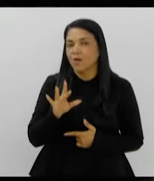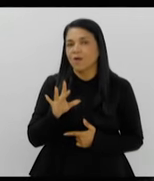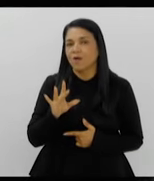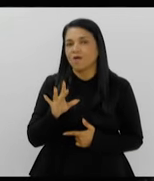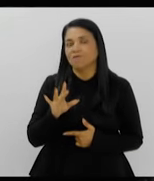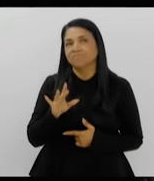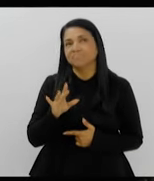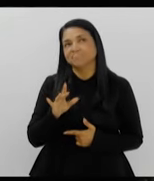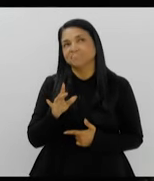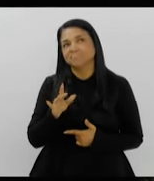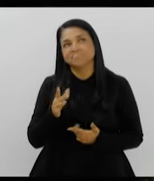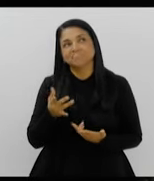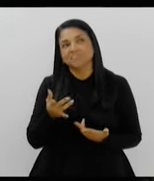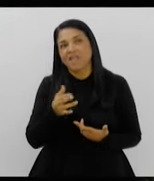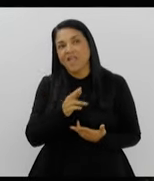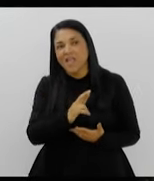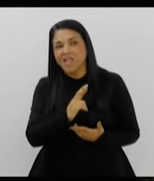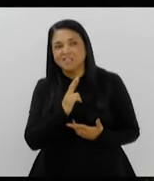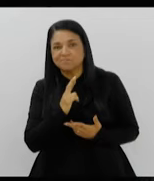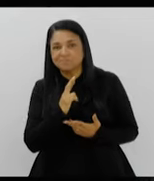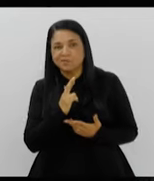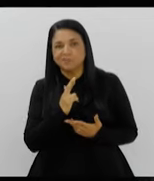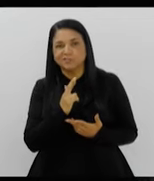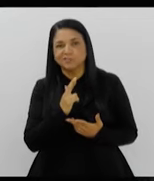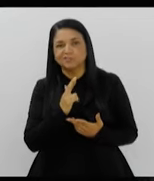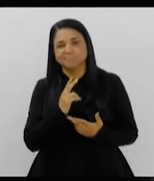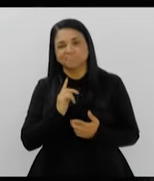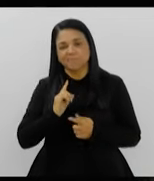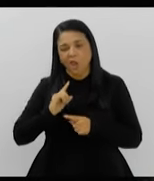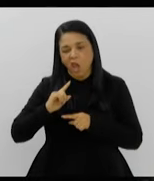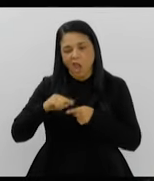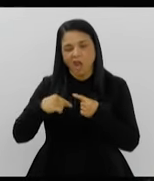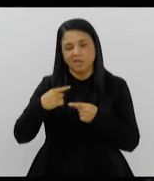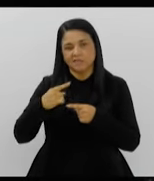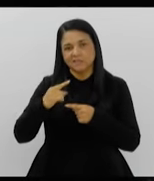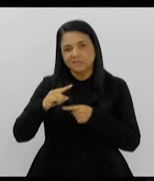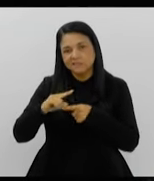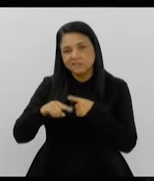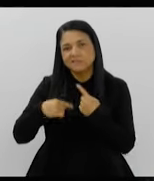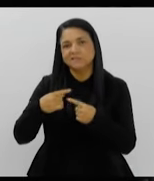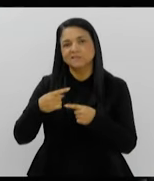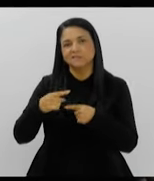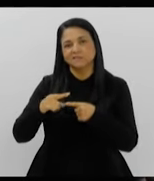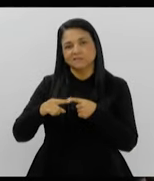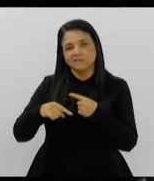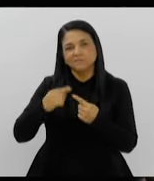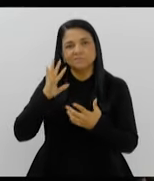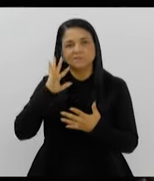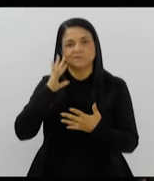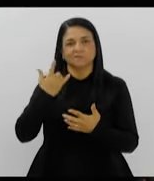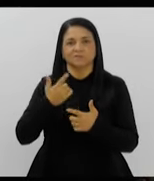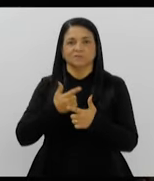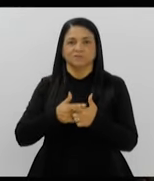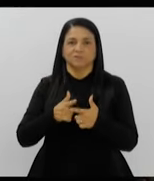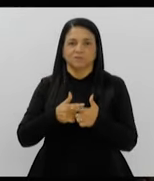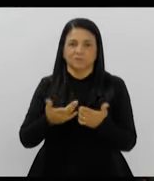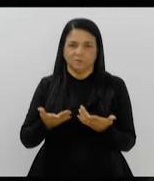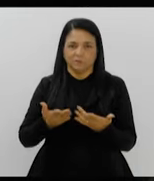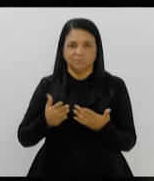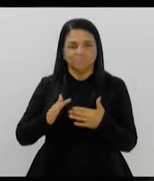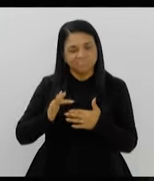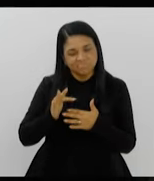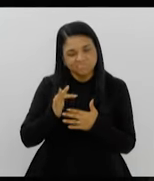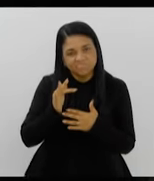meras respostas que empurram, né, a solução desses problemas para frente. É